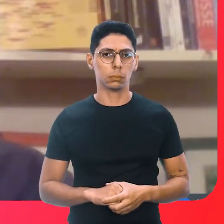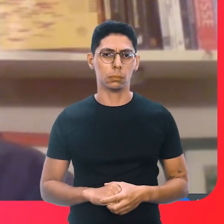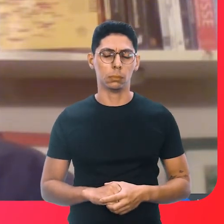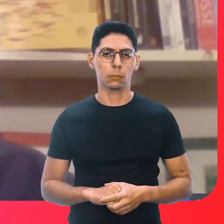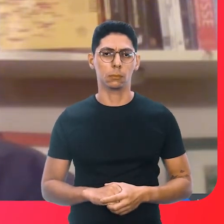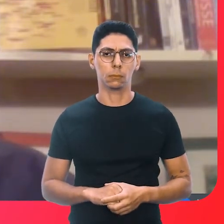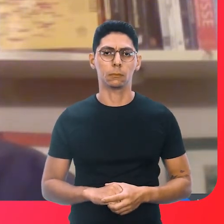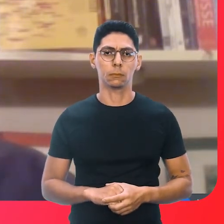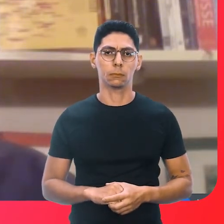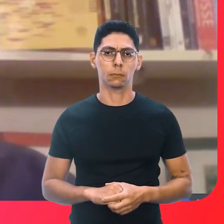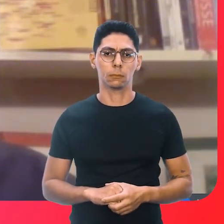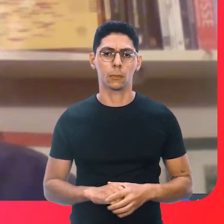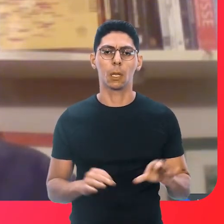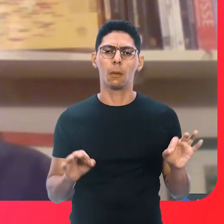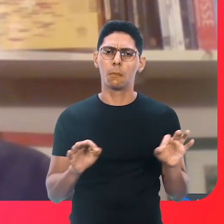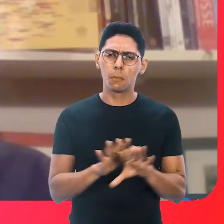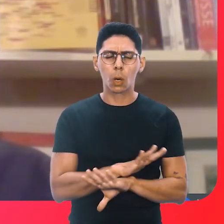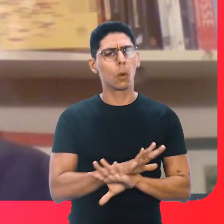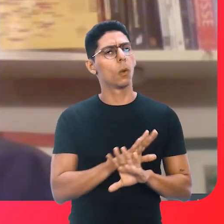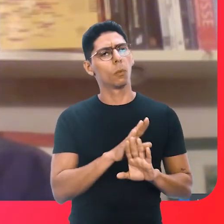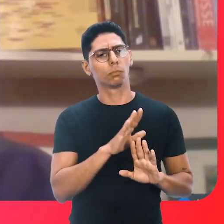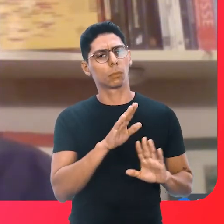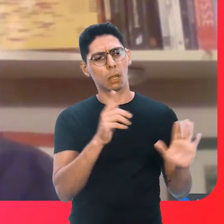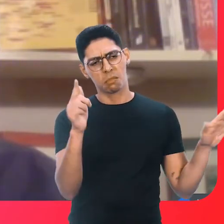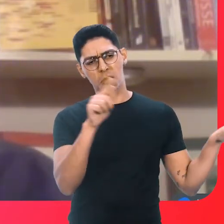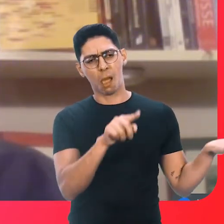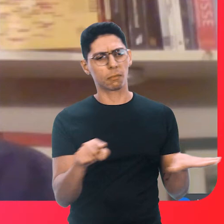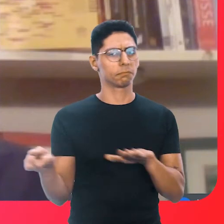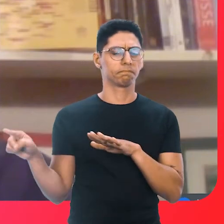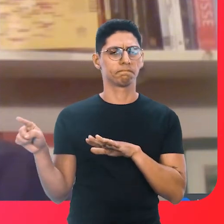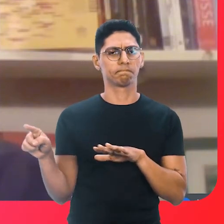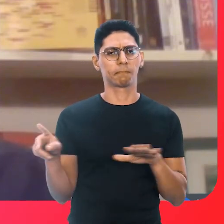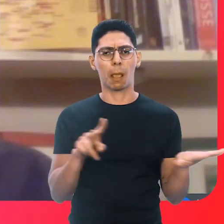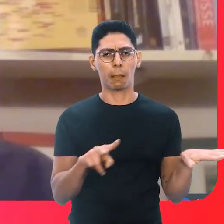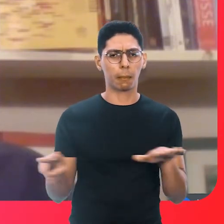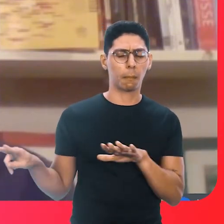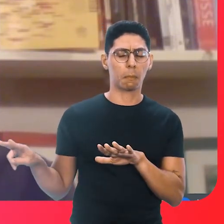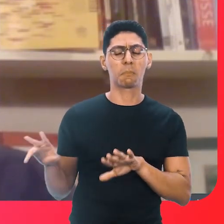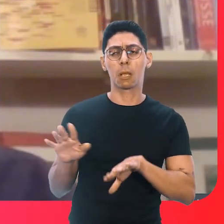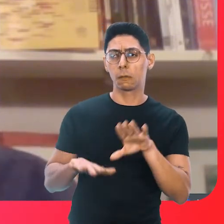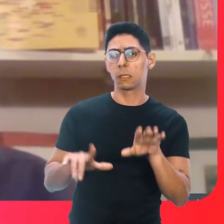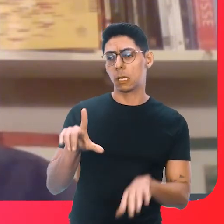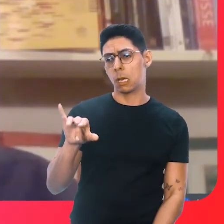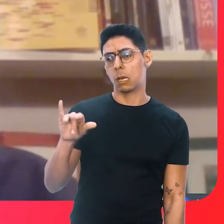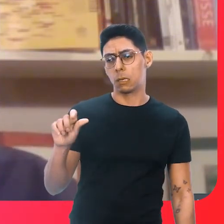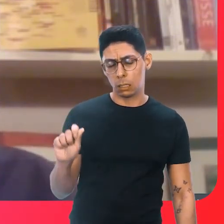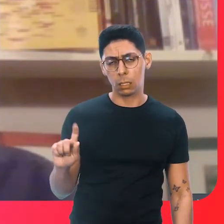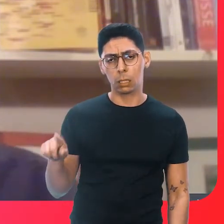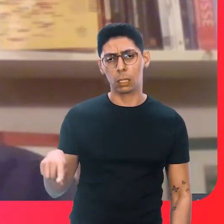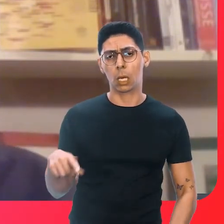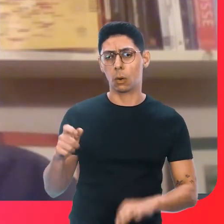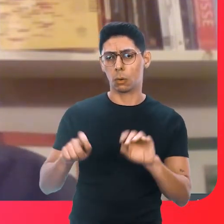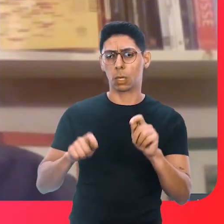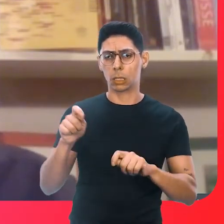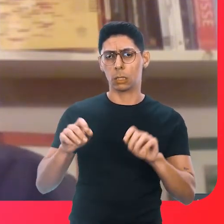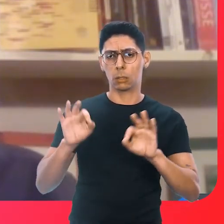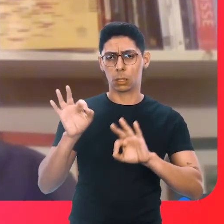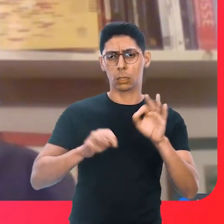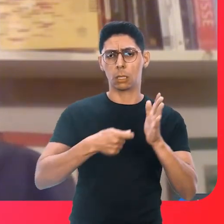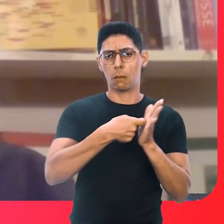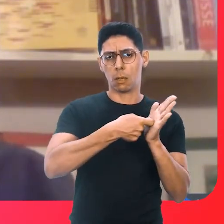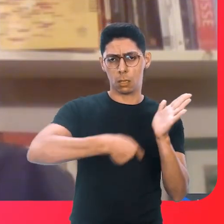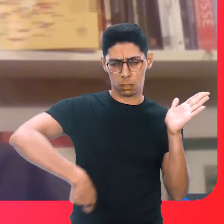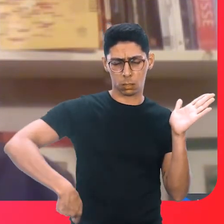as pautas da semana e, normalmente, né, a Lia Crespo fazia a redação dos programas.